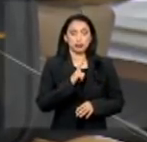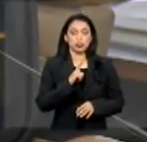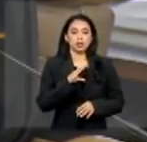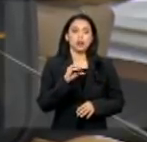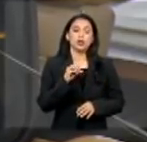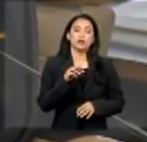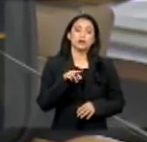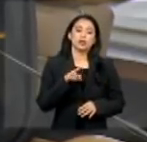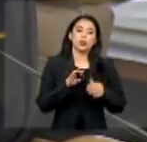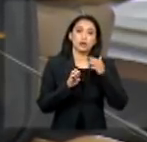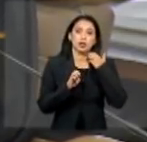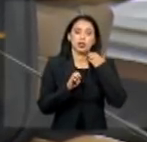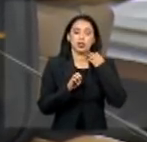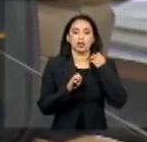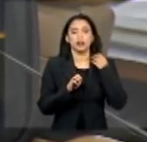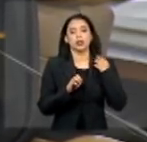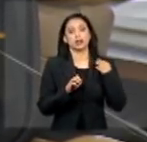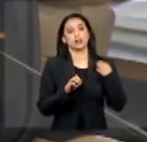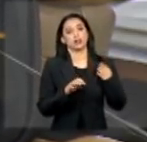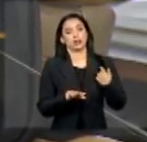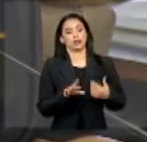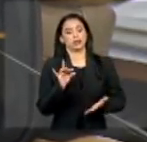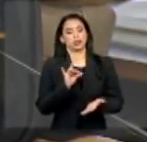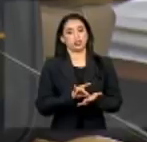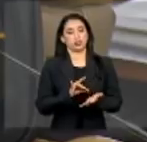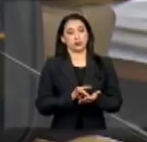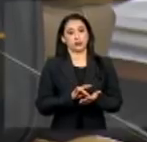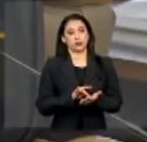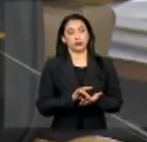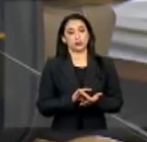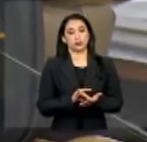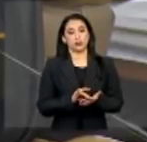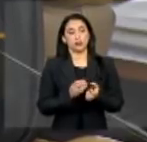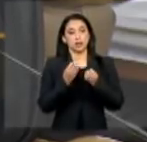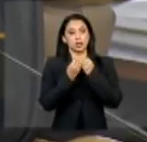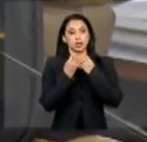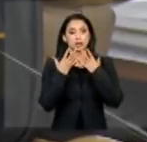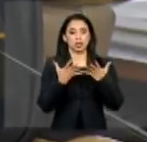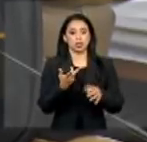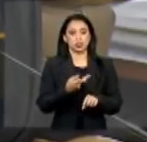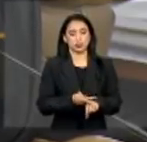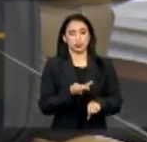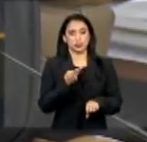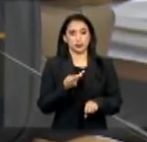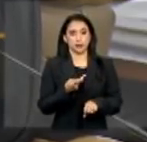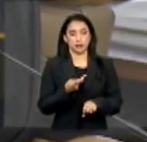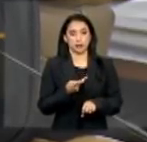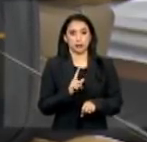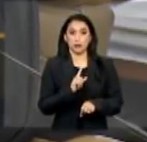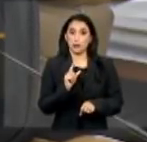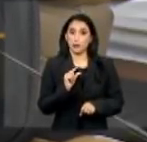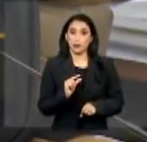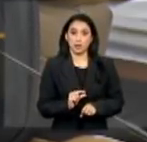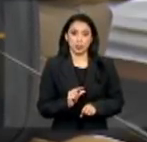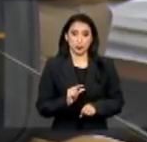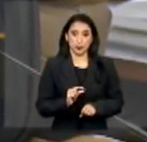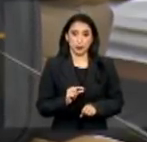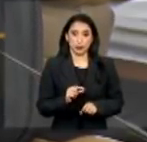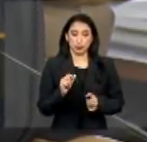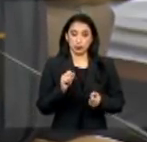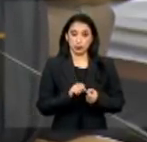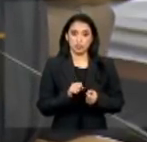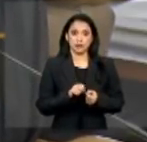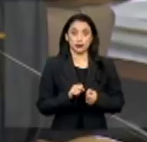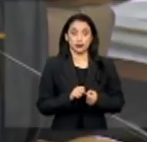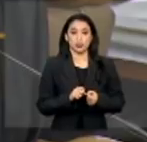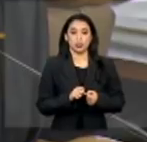firmaram acordo de colaboração para mim portanto não é pouco o que se está efetivamente